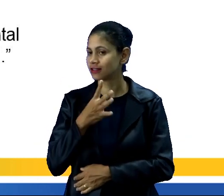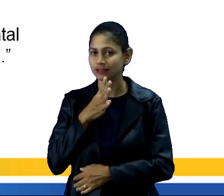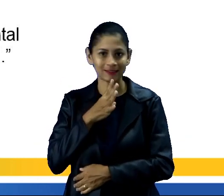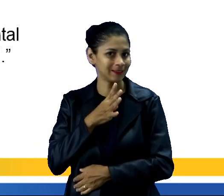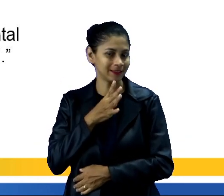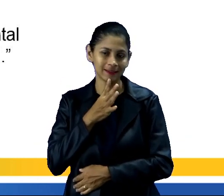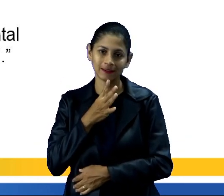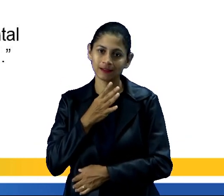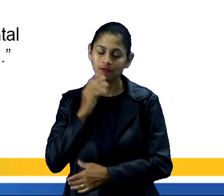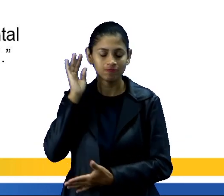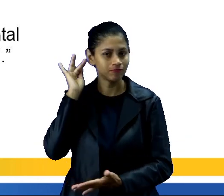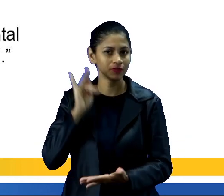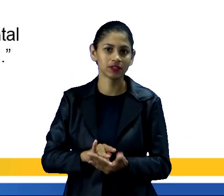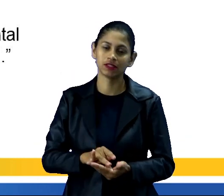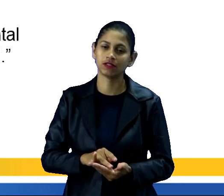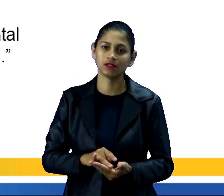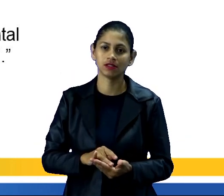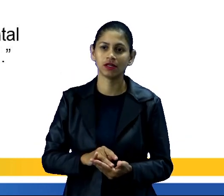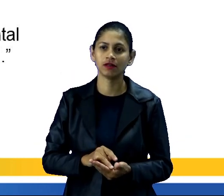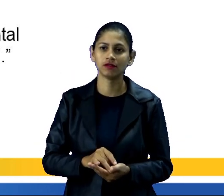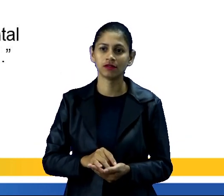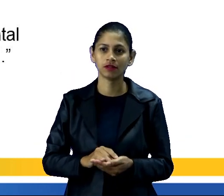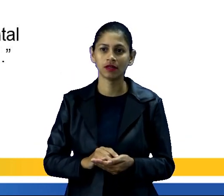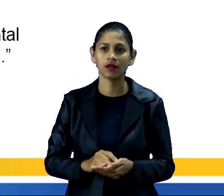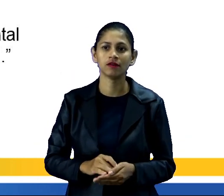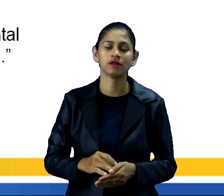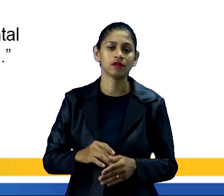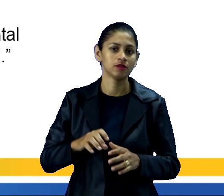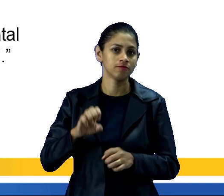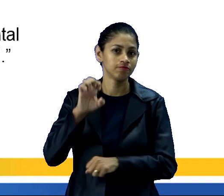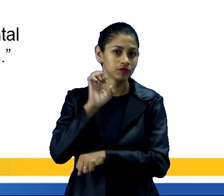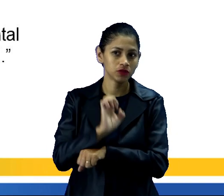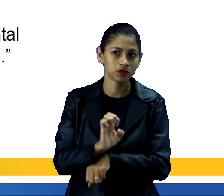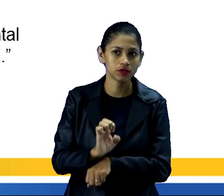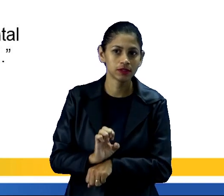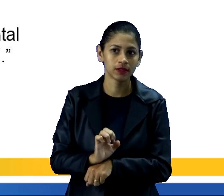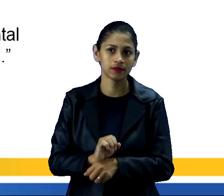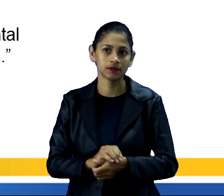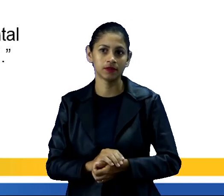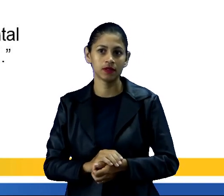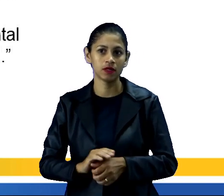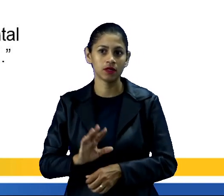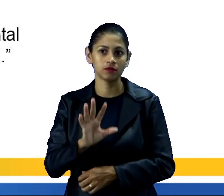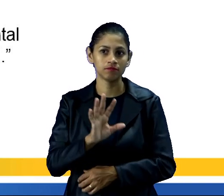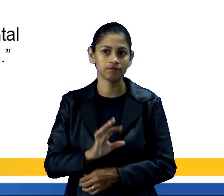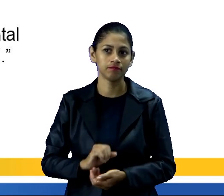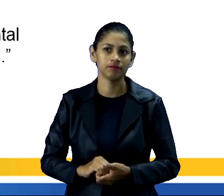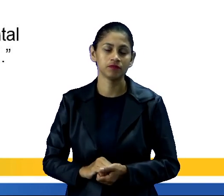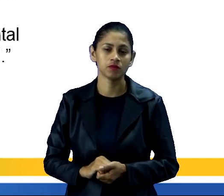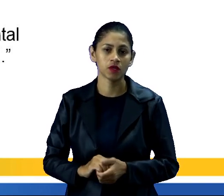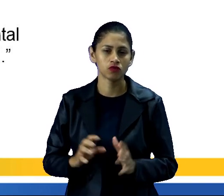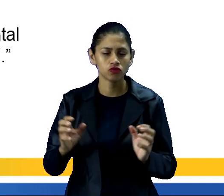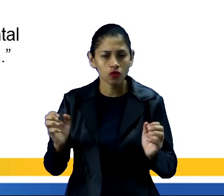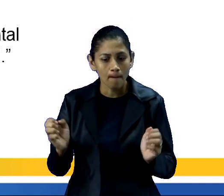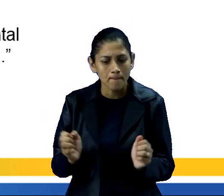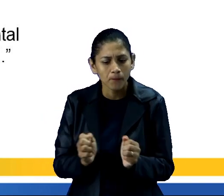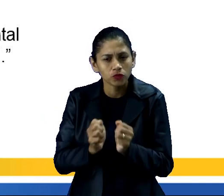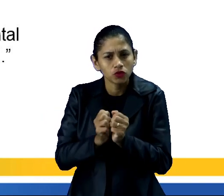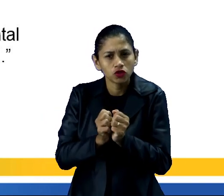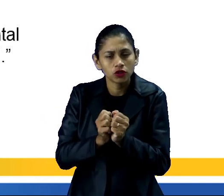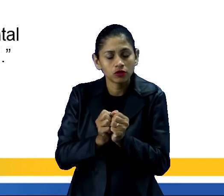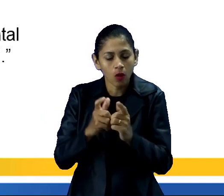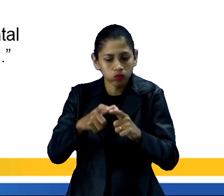universalistas e descentralizadas. Então, o Estado nazista, contrário à luta de classes, se aproximava de grandes empresas, né? Tinha um